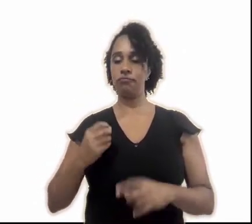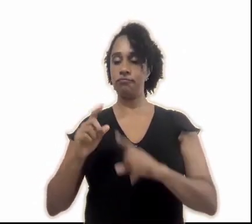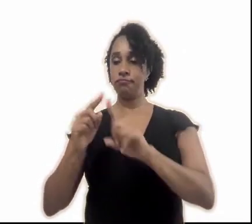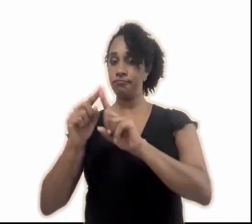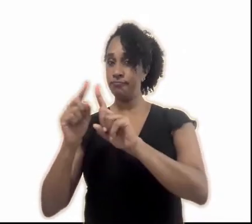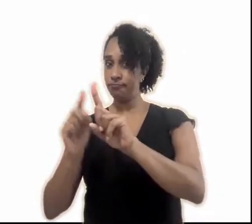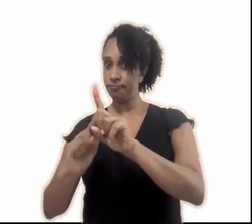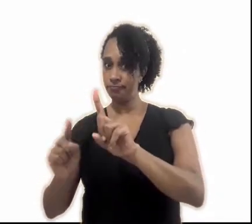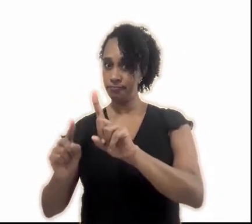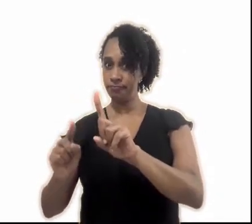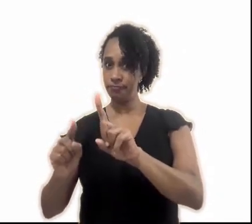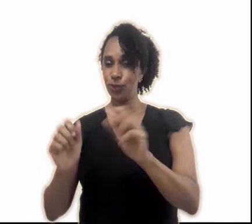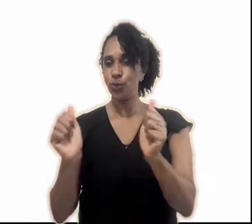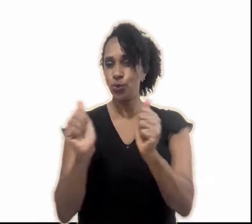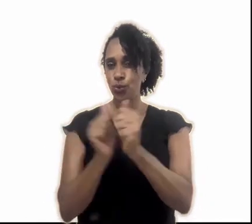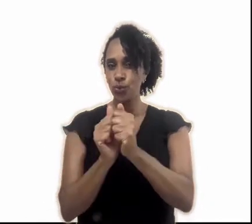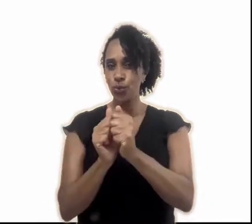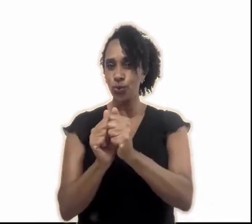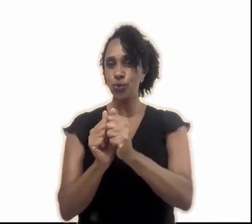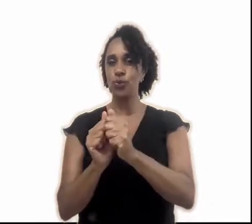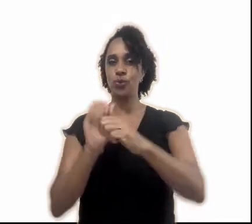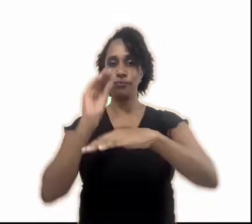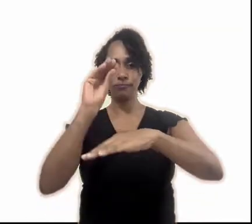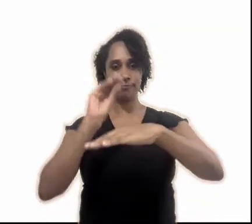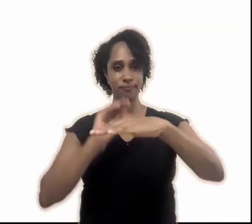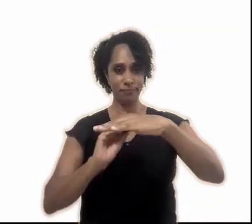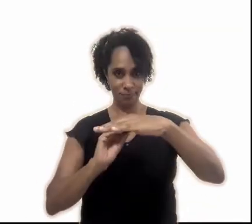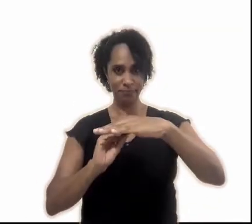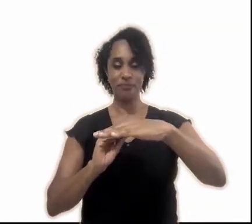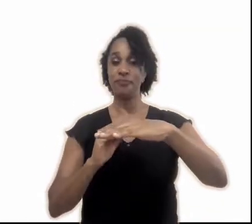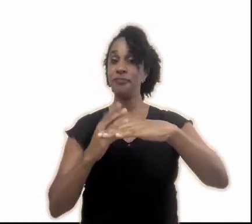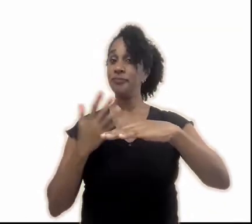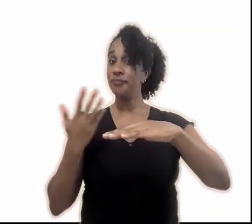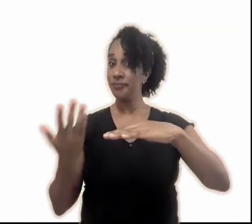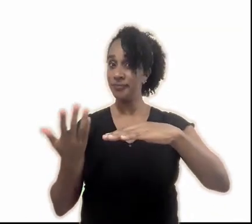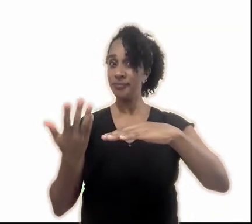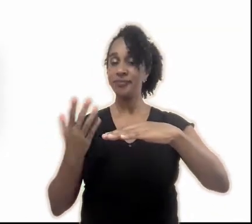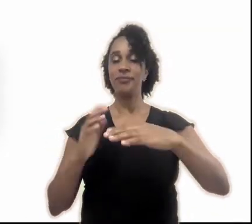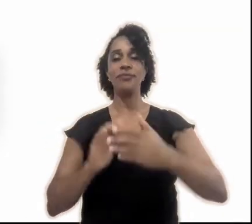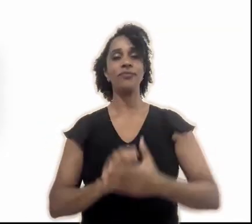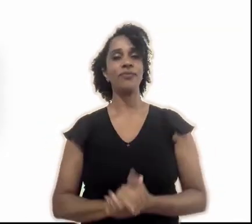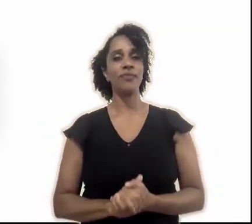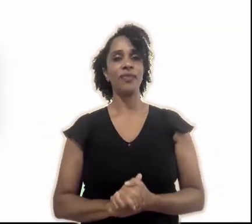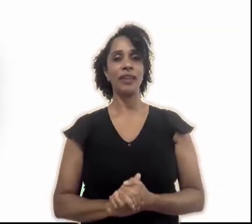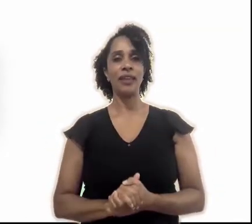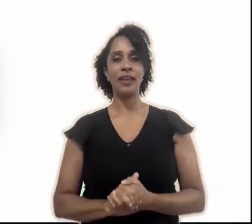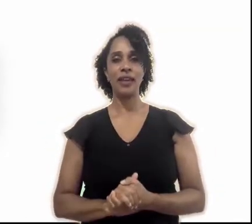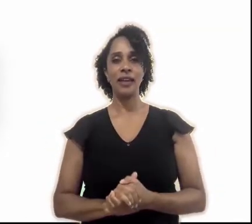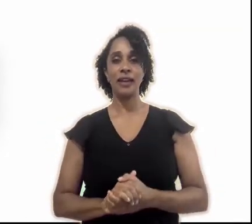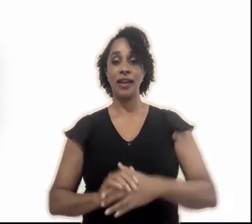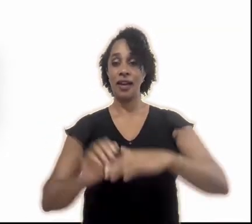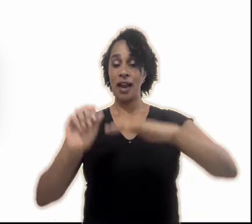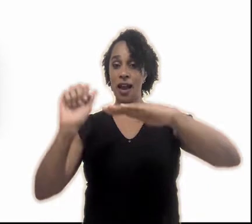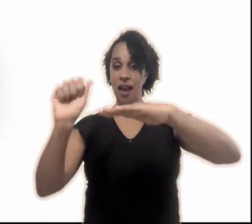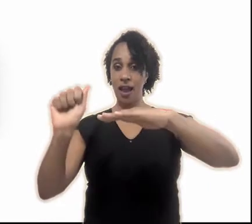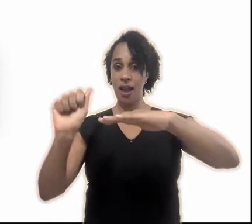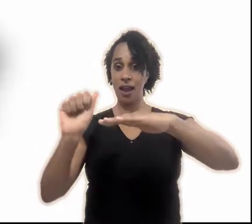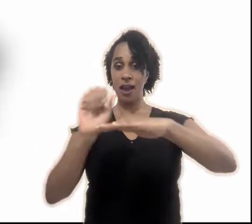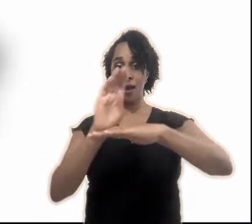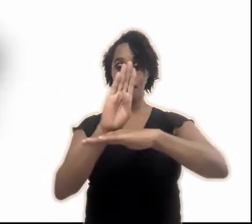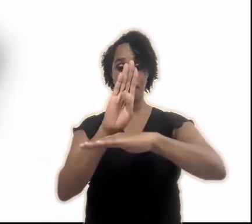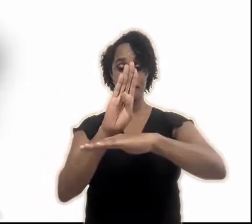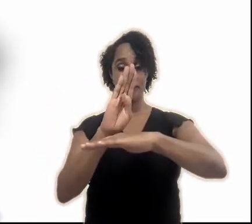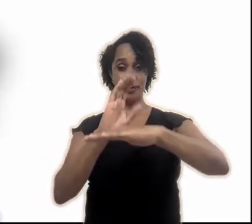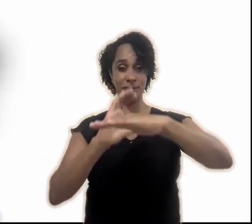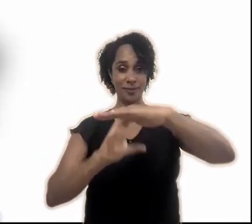própria. Ou seja, A é o nosso número inteiro e B sobre C é a nossa fração própria, onde o numerador